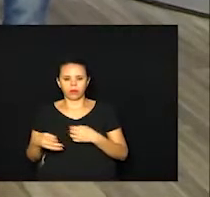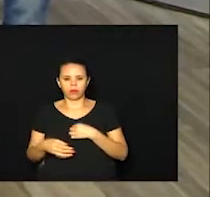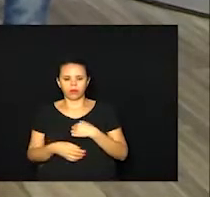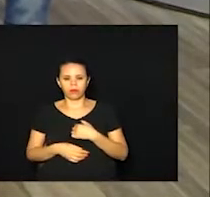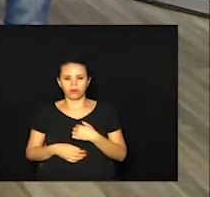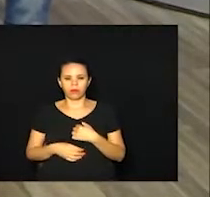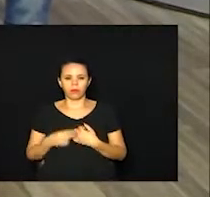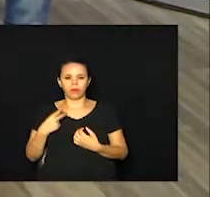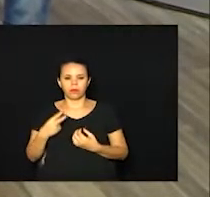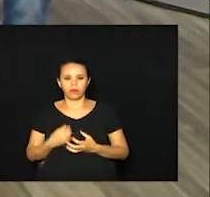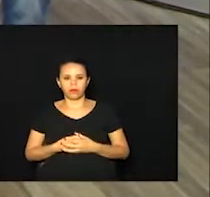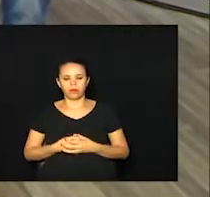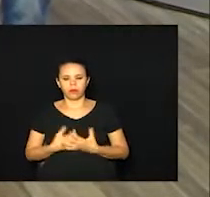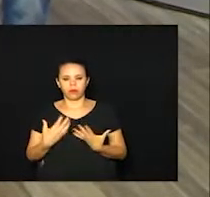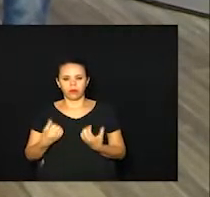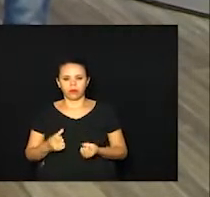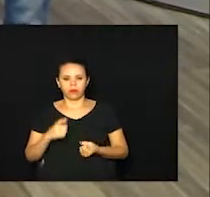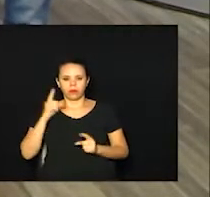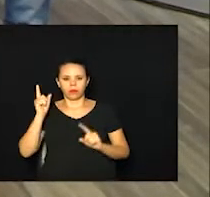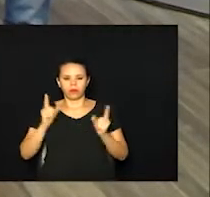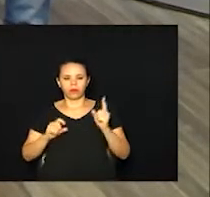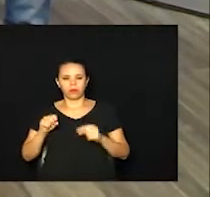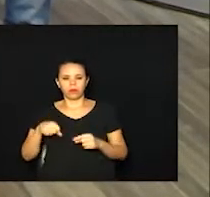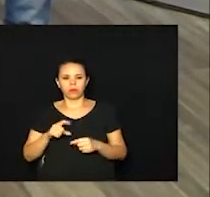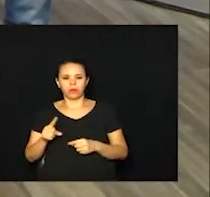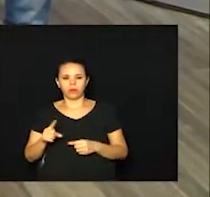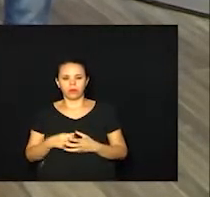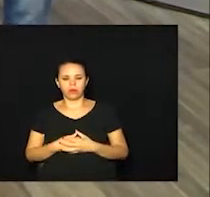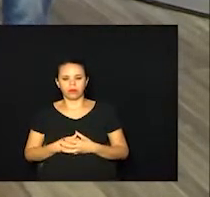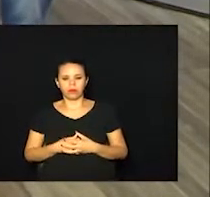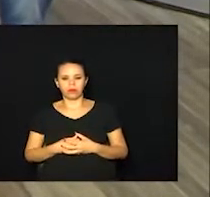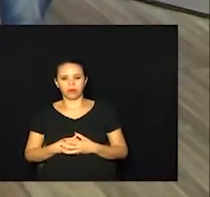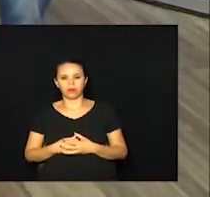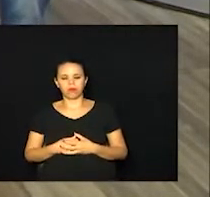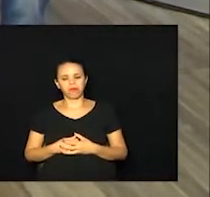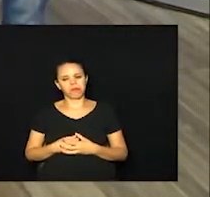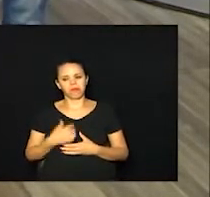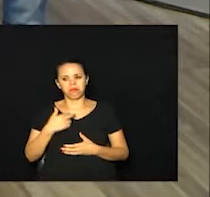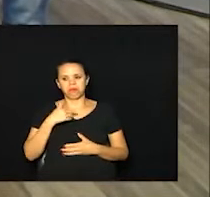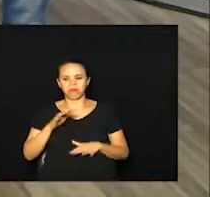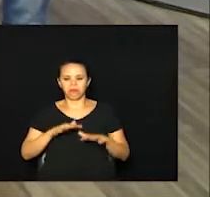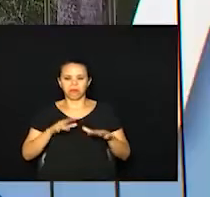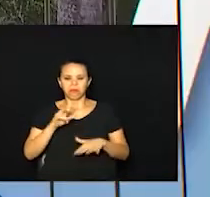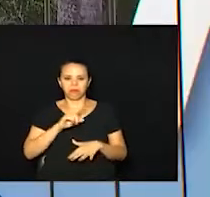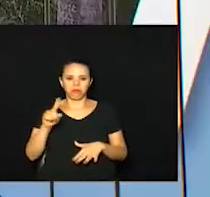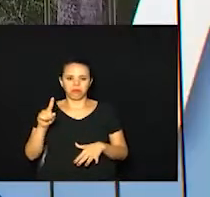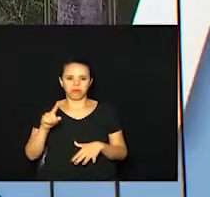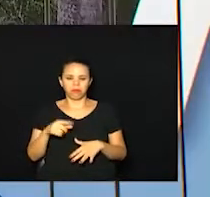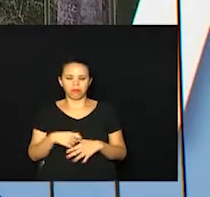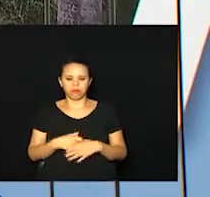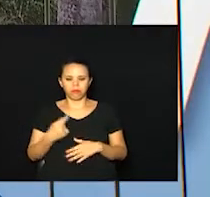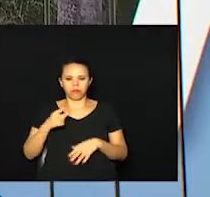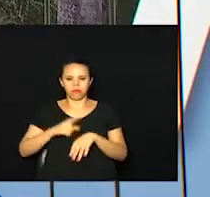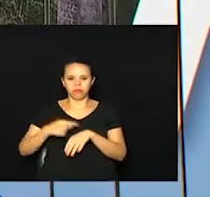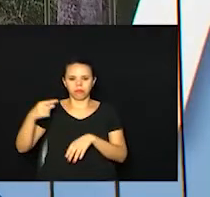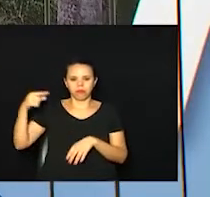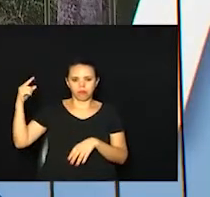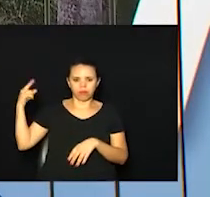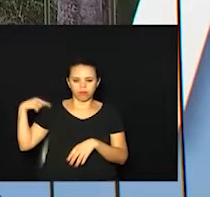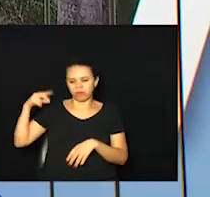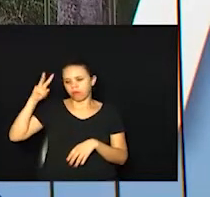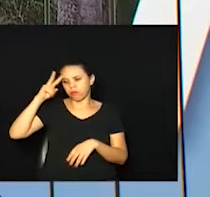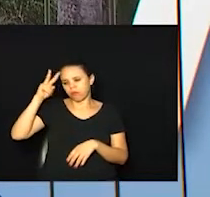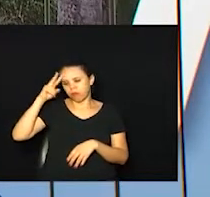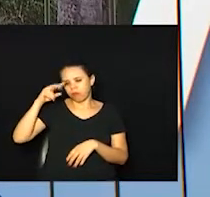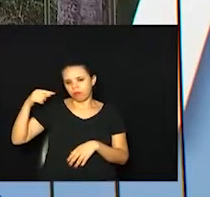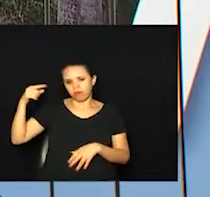isso. Vereador, vamos ter carnaval em Campinas? É pouco provável, Isa. Naquele momento, eu me lembro